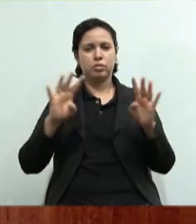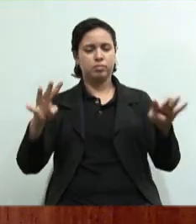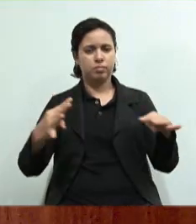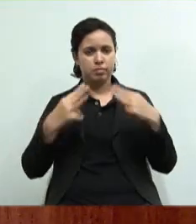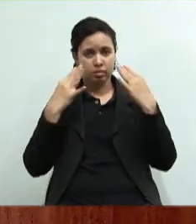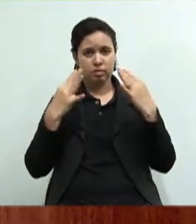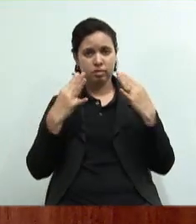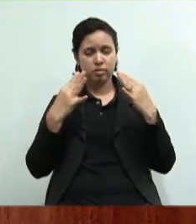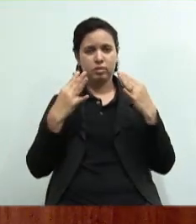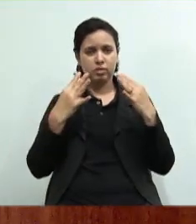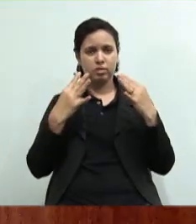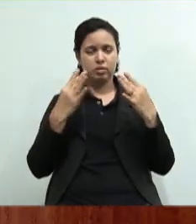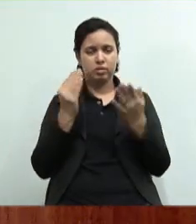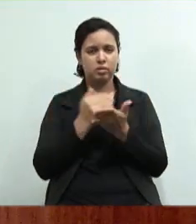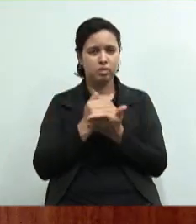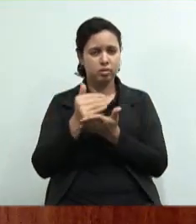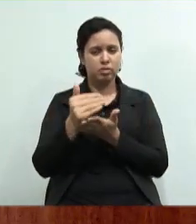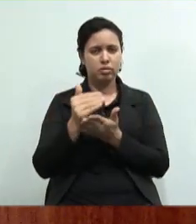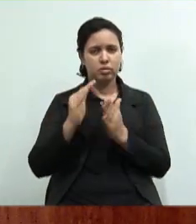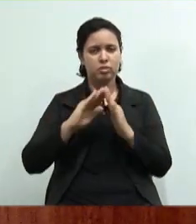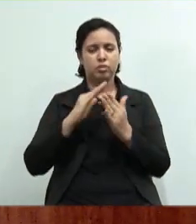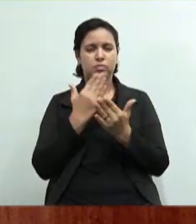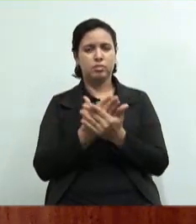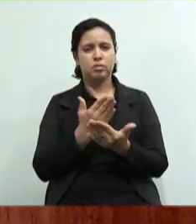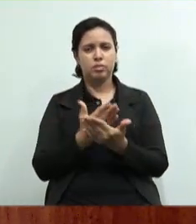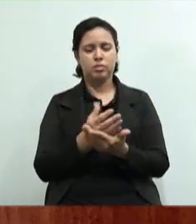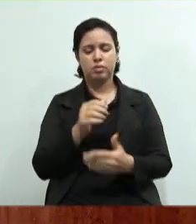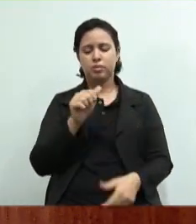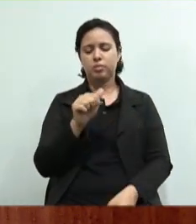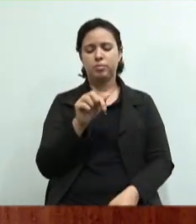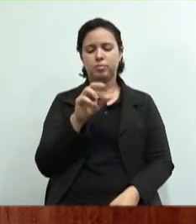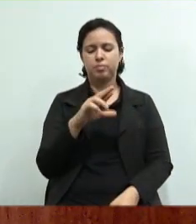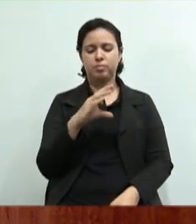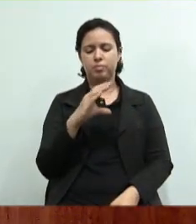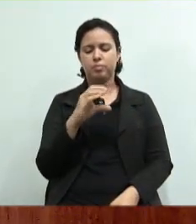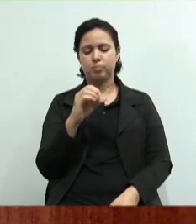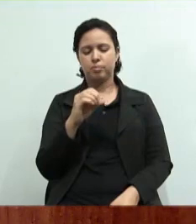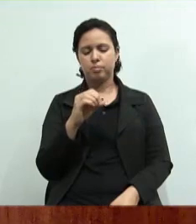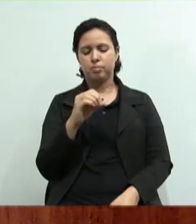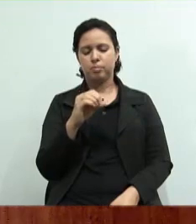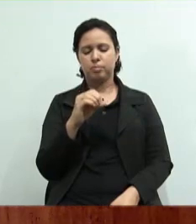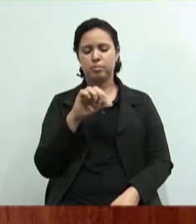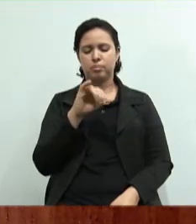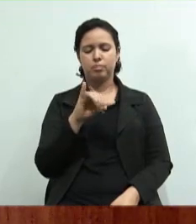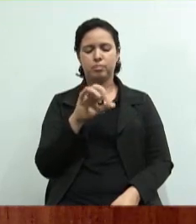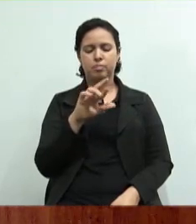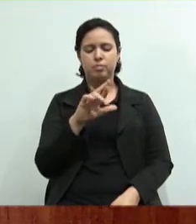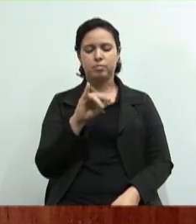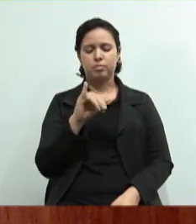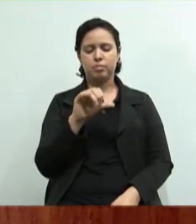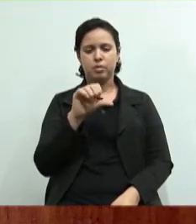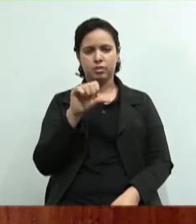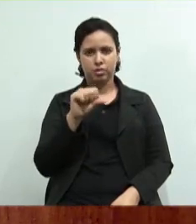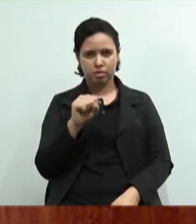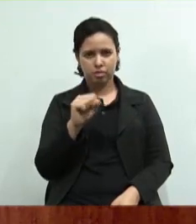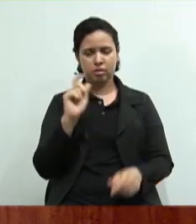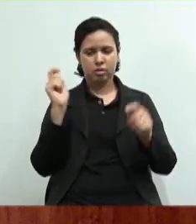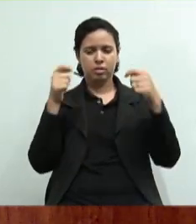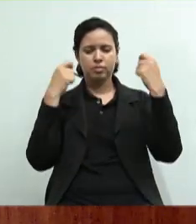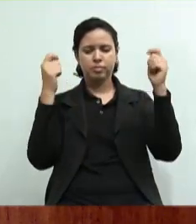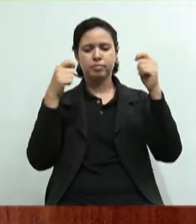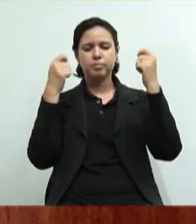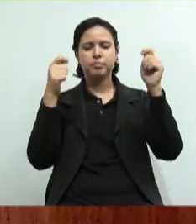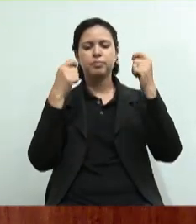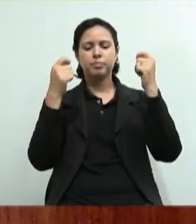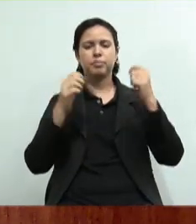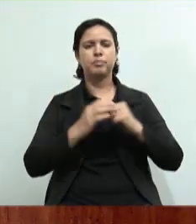aqui. Vamos começar pela escola Arco-Íris, em Ariquemes. Estão ligadinhos na nossa aula. Bem-vindo para vocês de Ariquemes, tá?